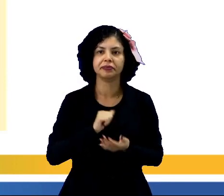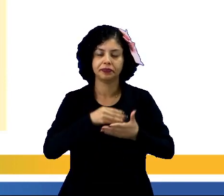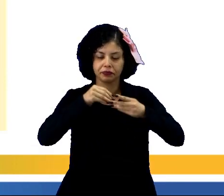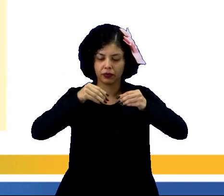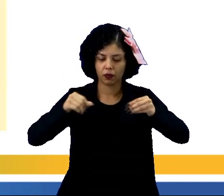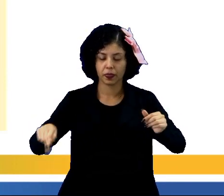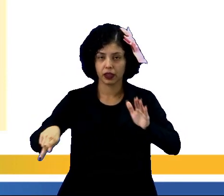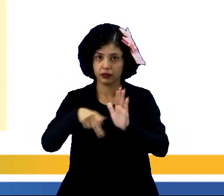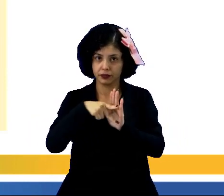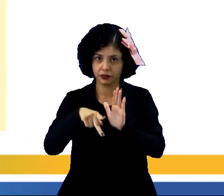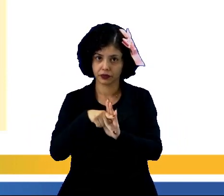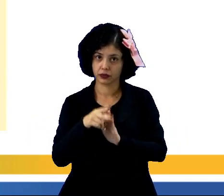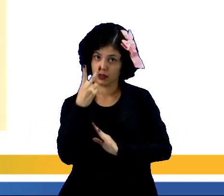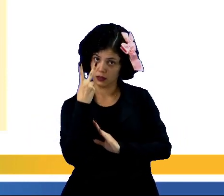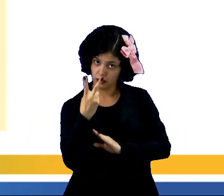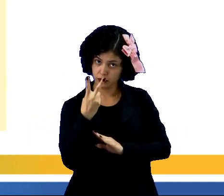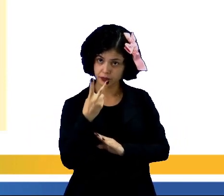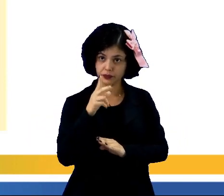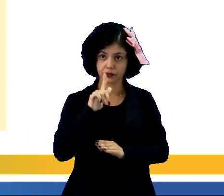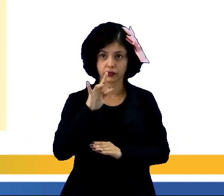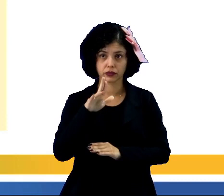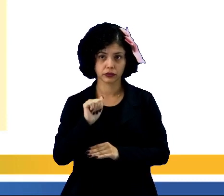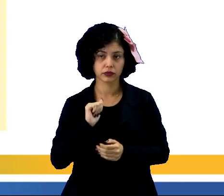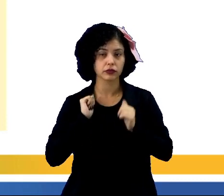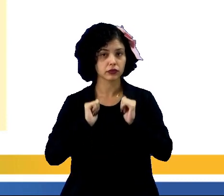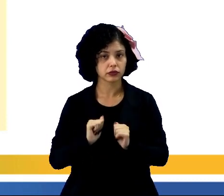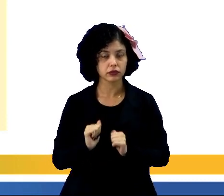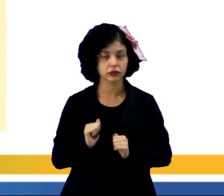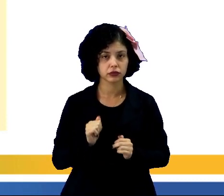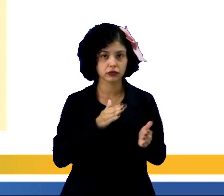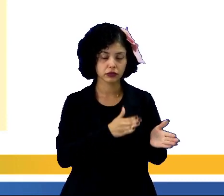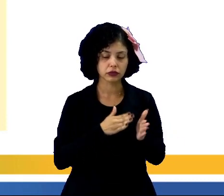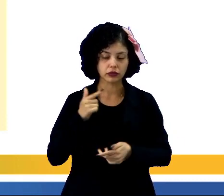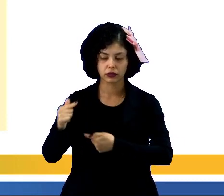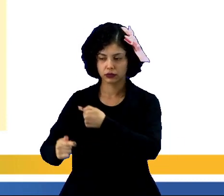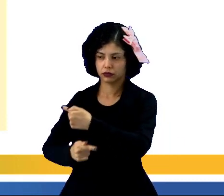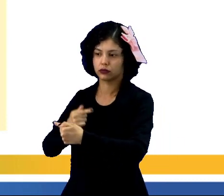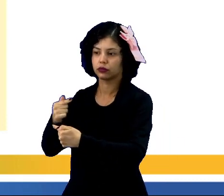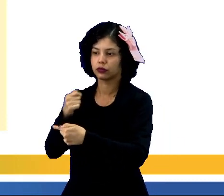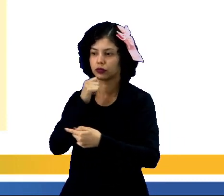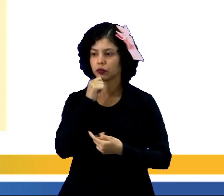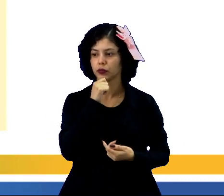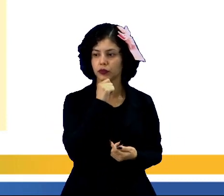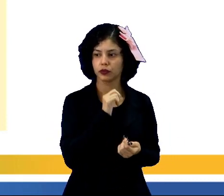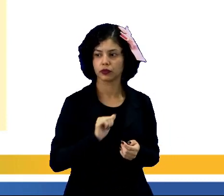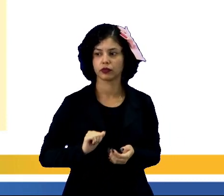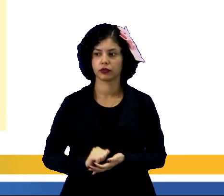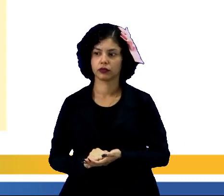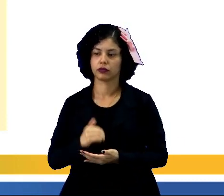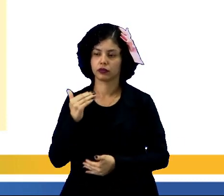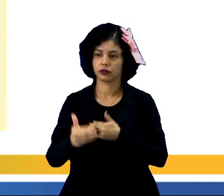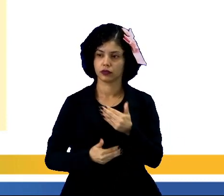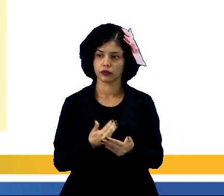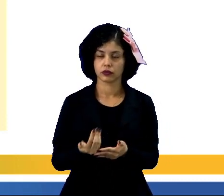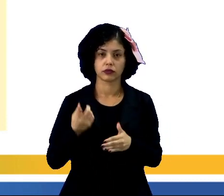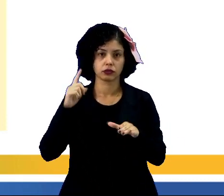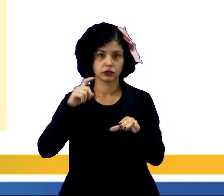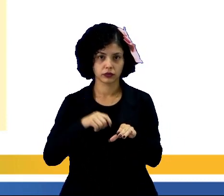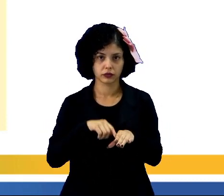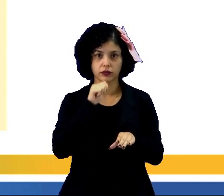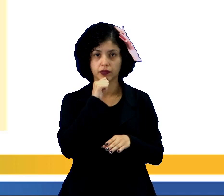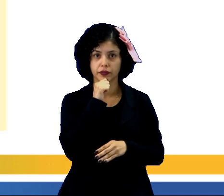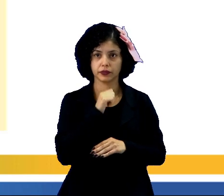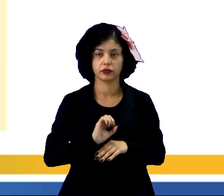era determinada por um par de alelos que poderiam passar de uma geração para outra por meio do processo de